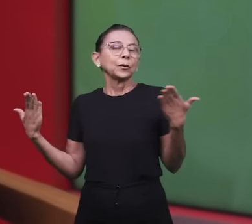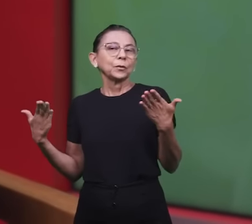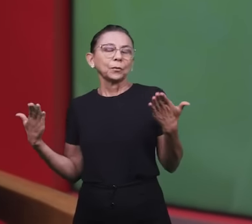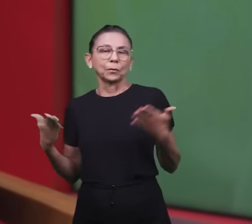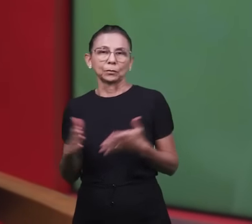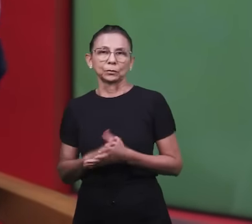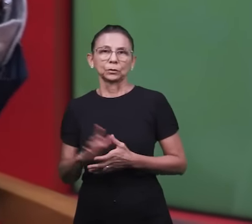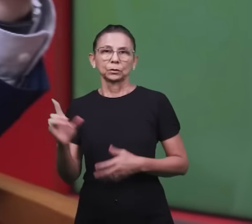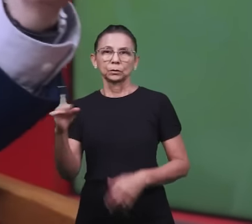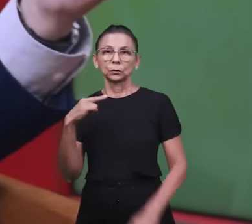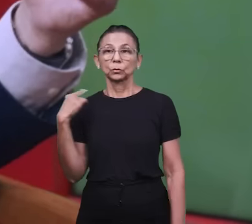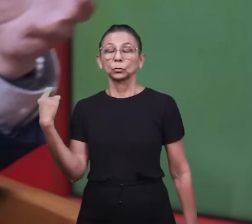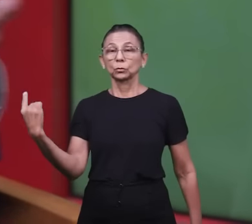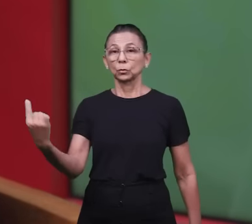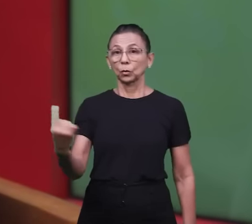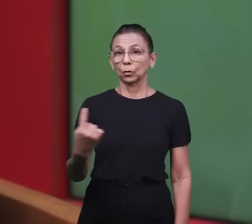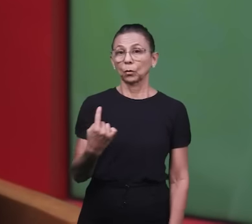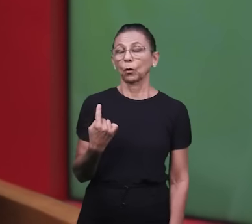ou